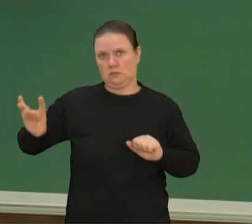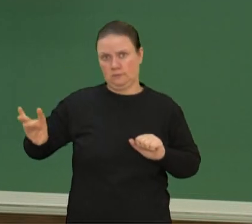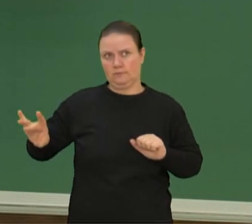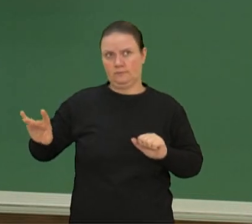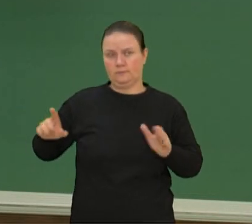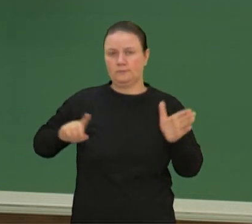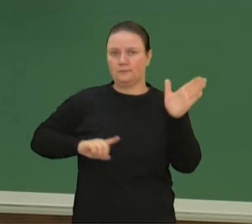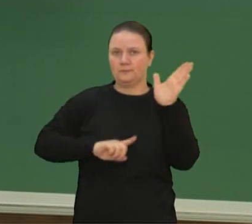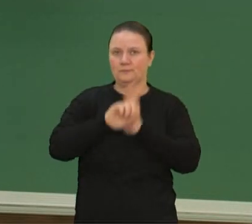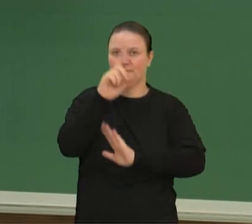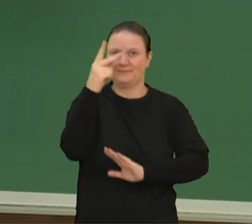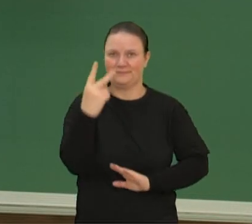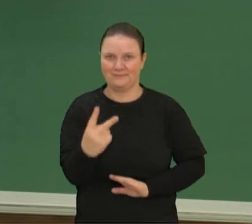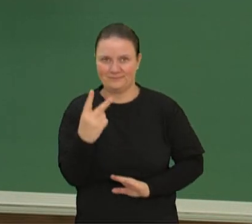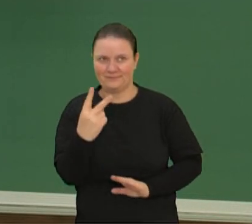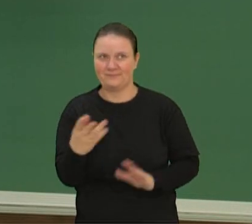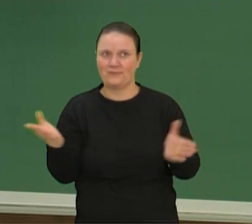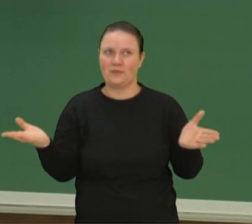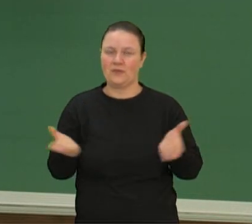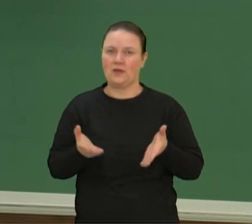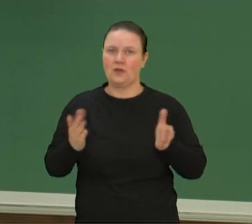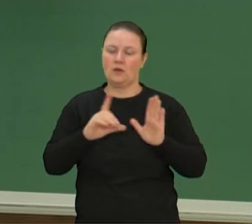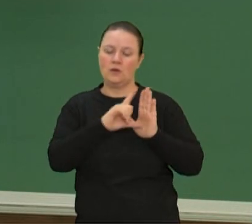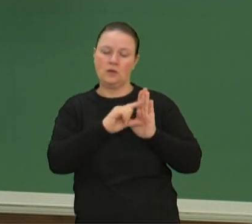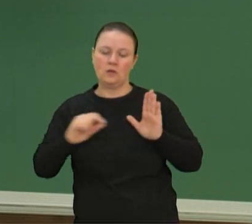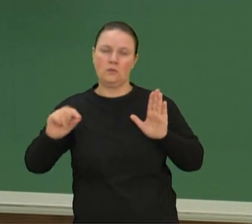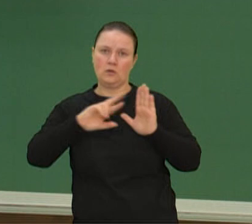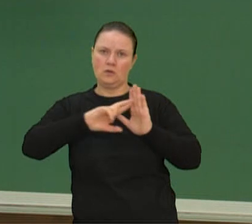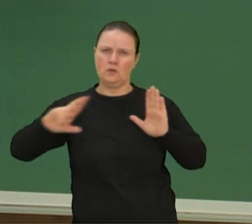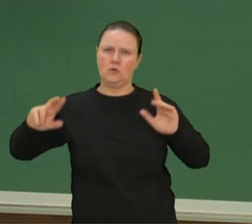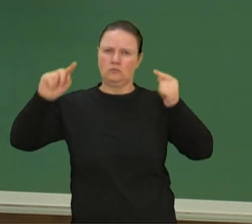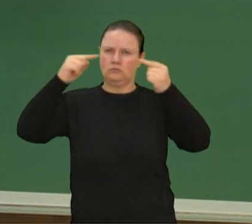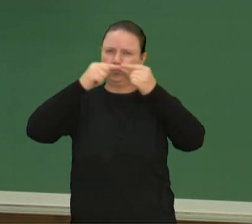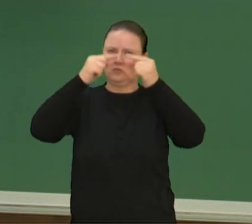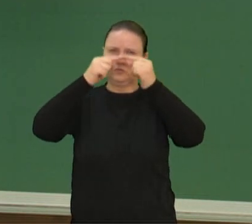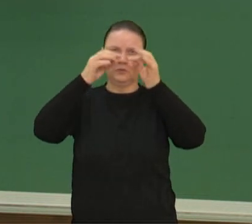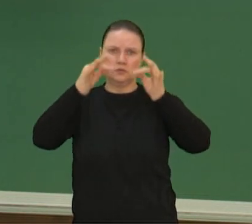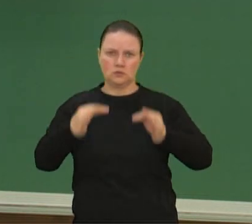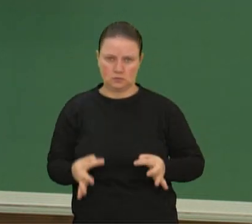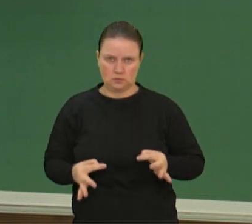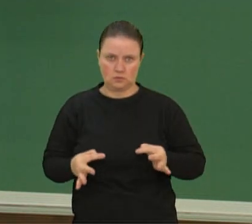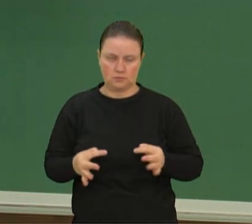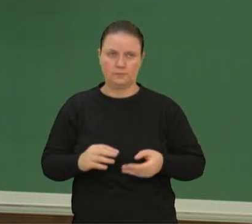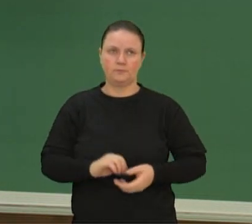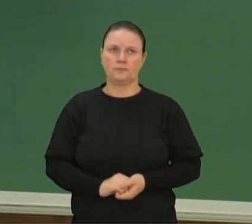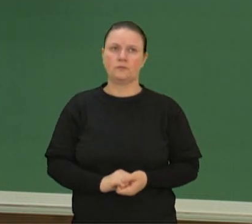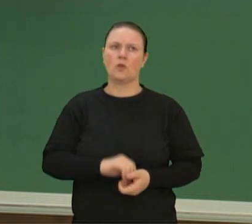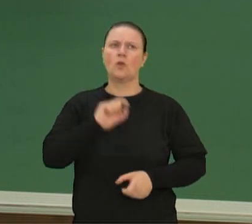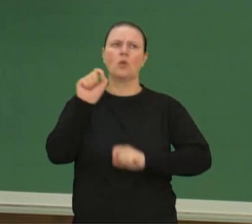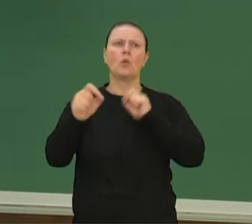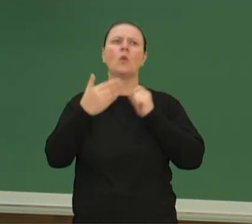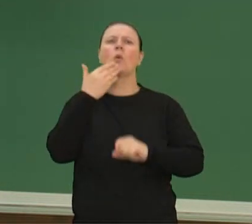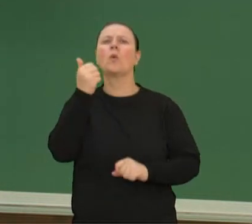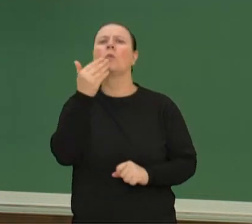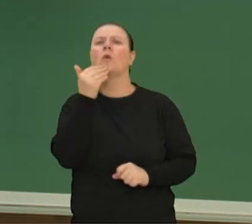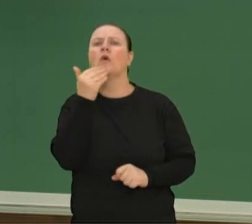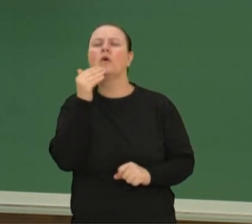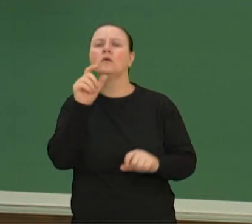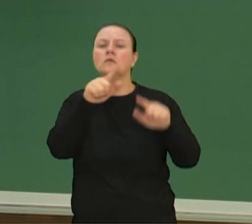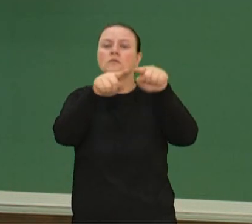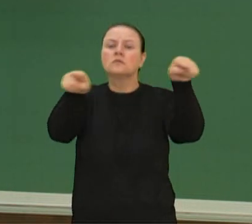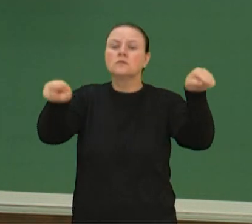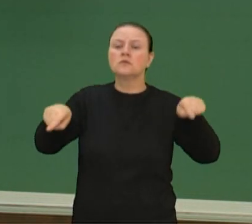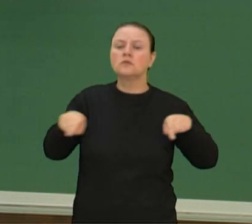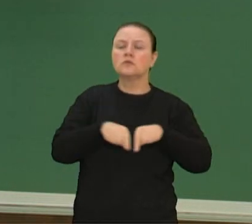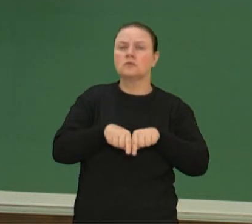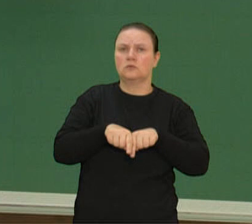Quiz 2. Assinale a alternativa com o entendimento mais adequado para a questão. Qual é a melhor atividade de academia?